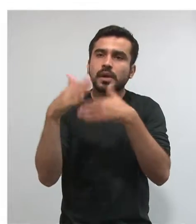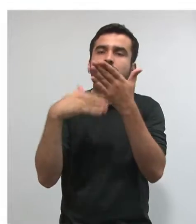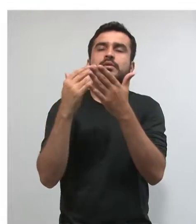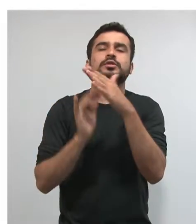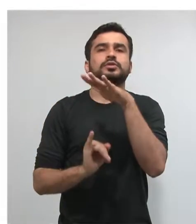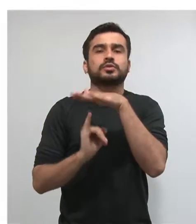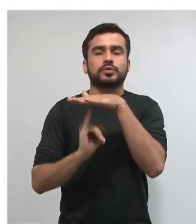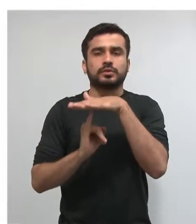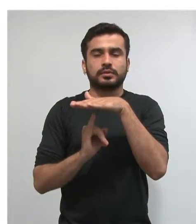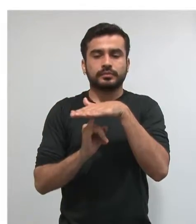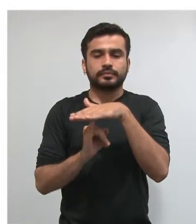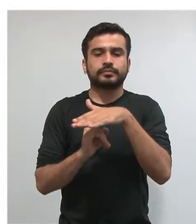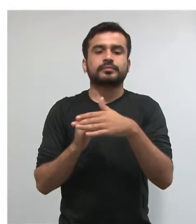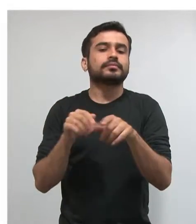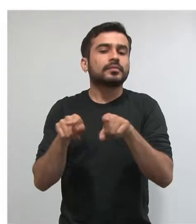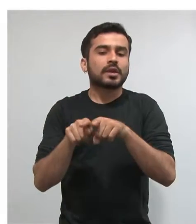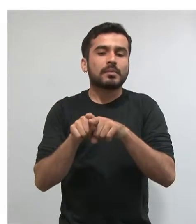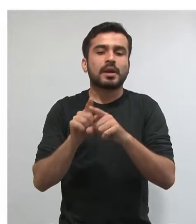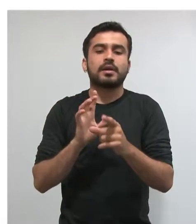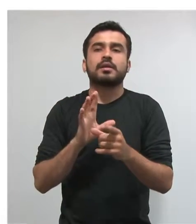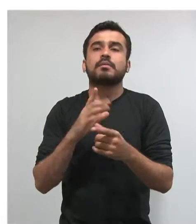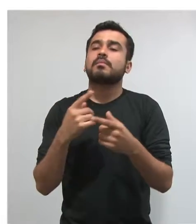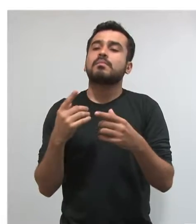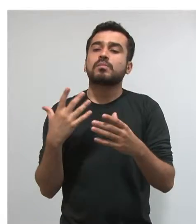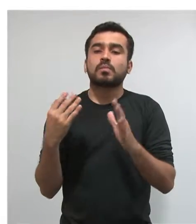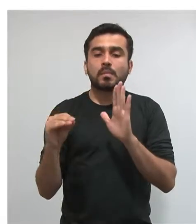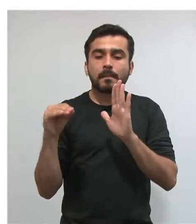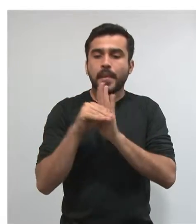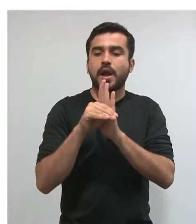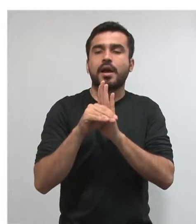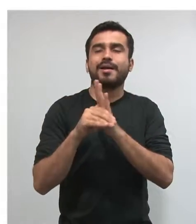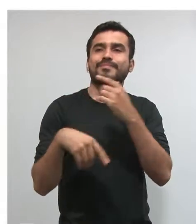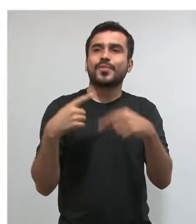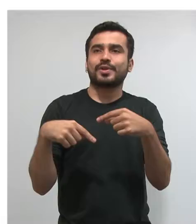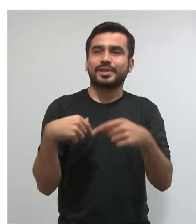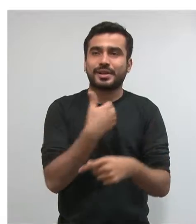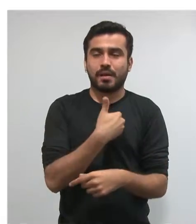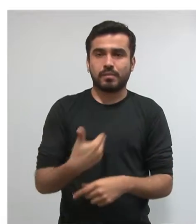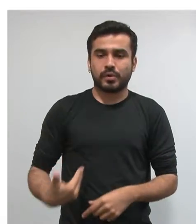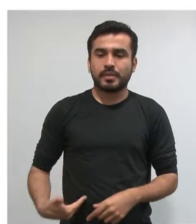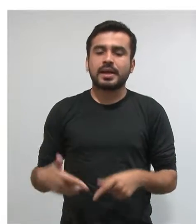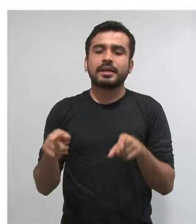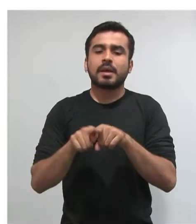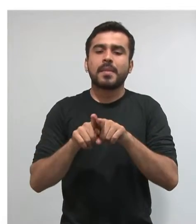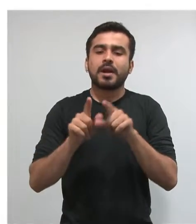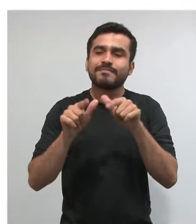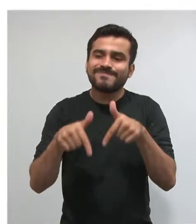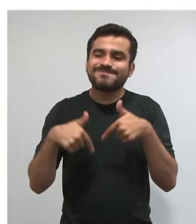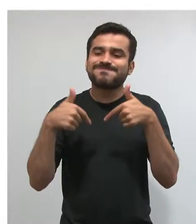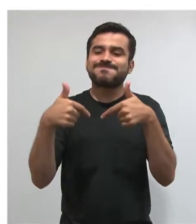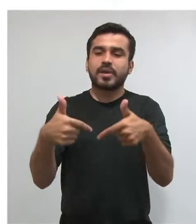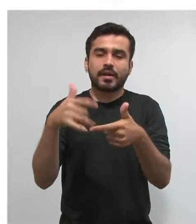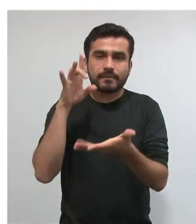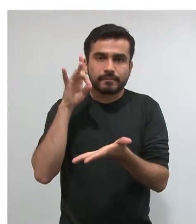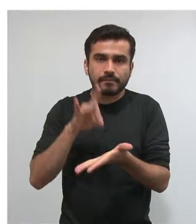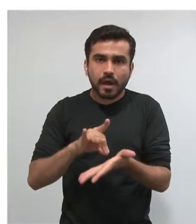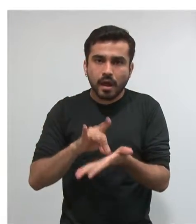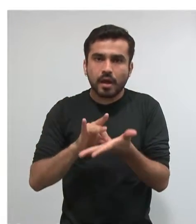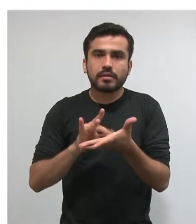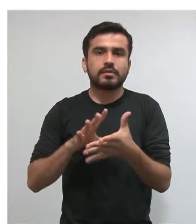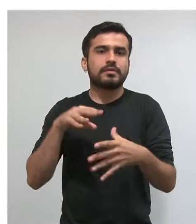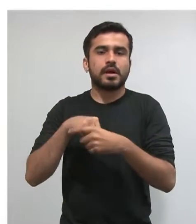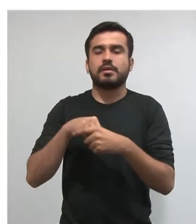institucional, certo? A implementação das políticas públicas e eficiência, eficácia e efetividade